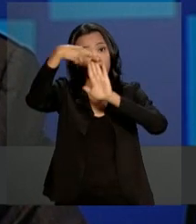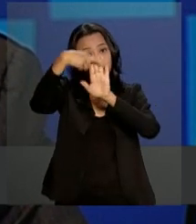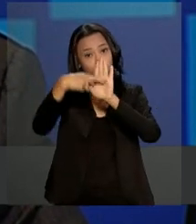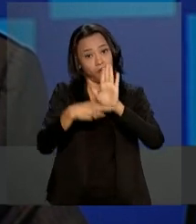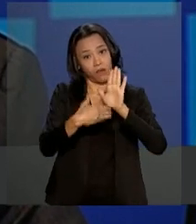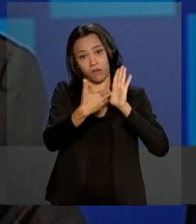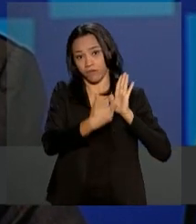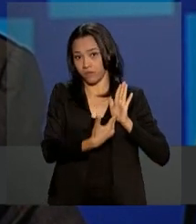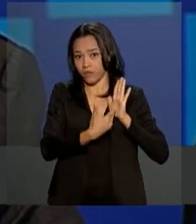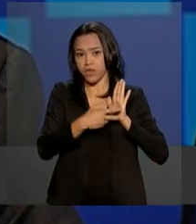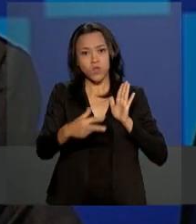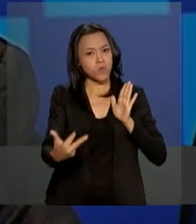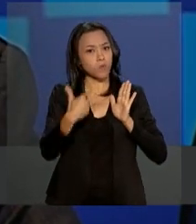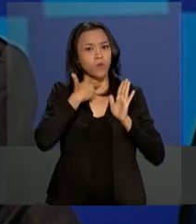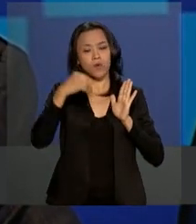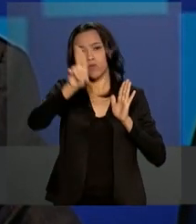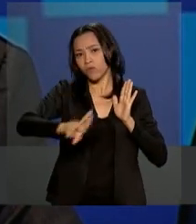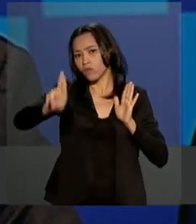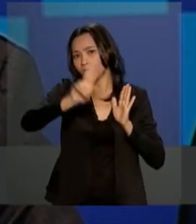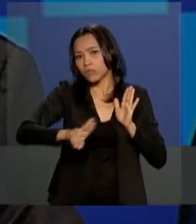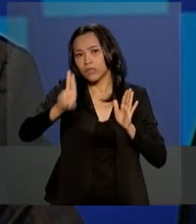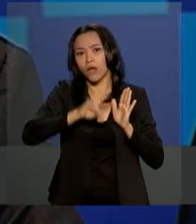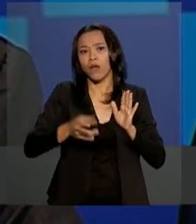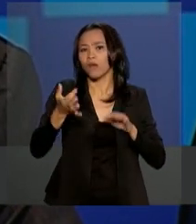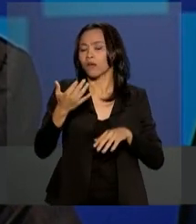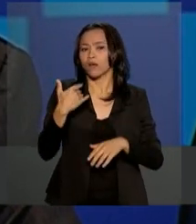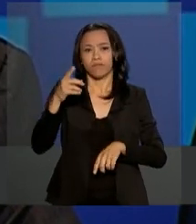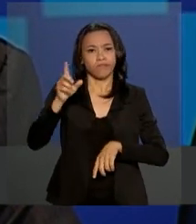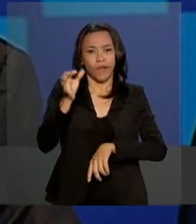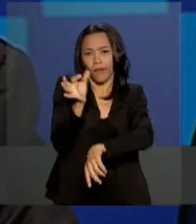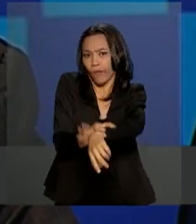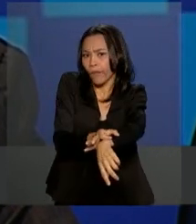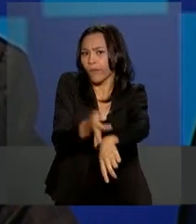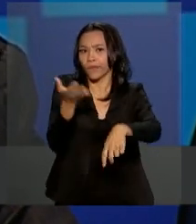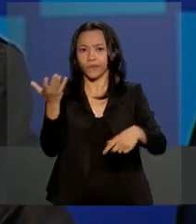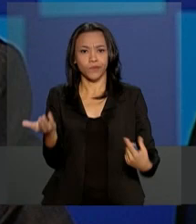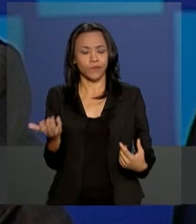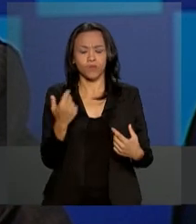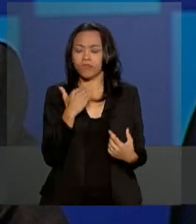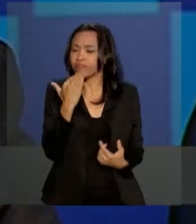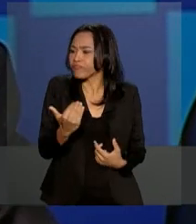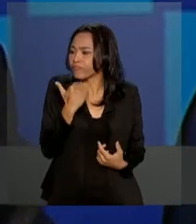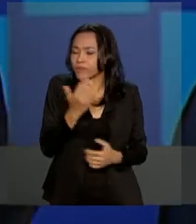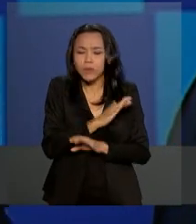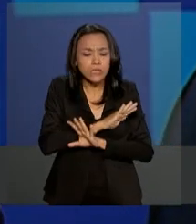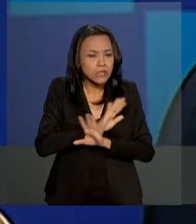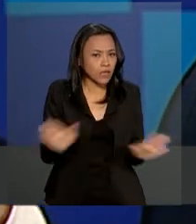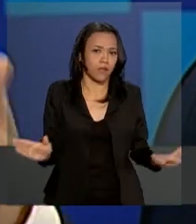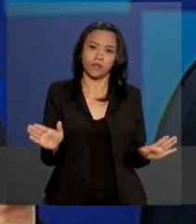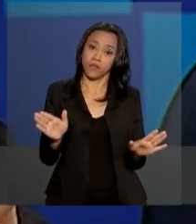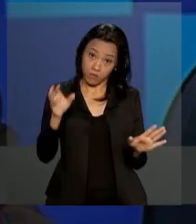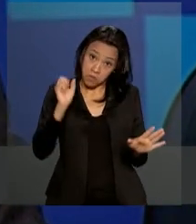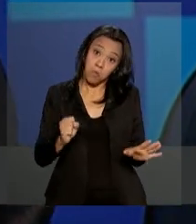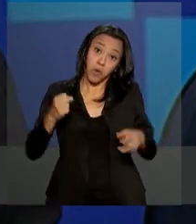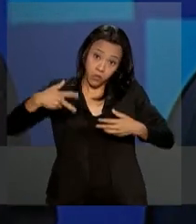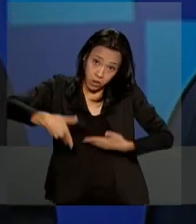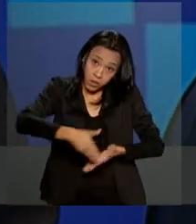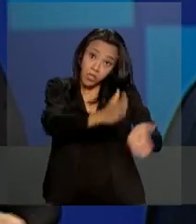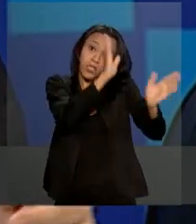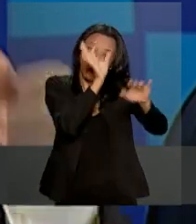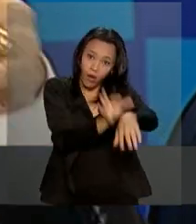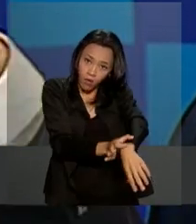pode portar nenhum tipo de equipamento eletrônico por exemplo nem um relógio de nenhum tipo você pode ir com ele